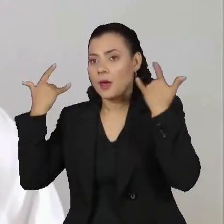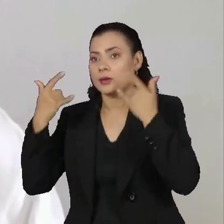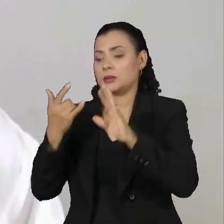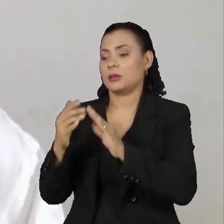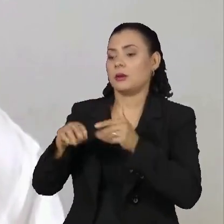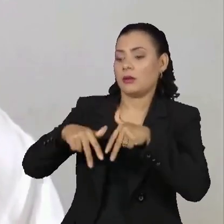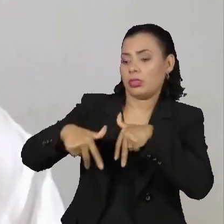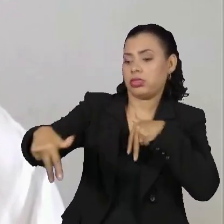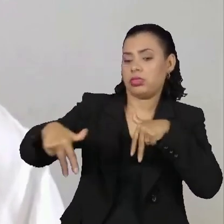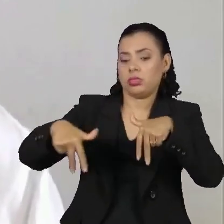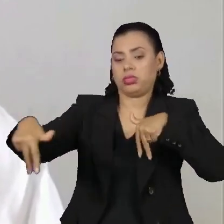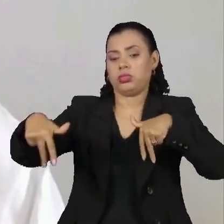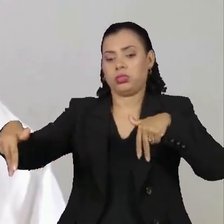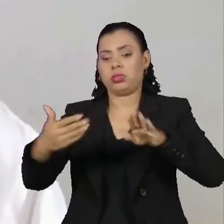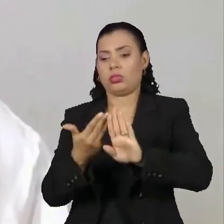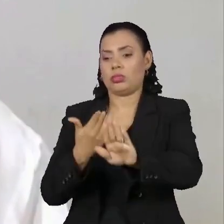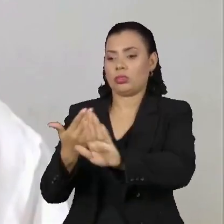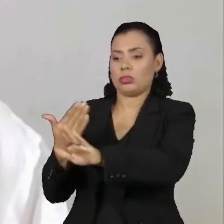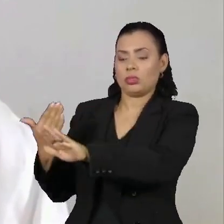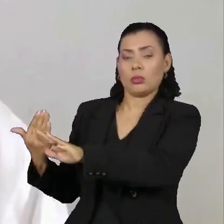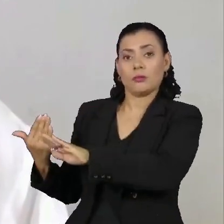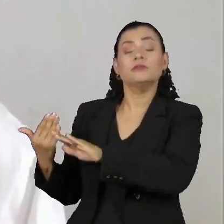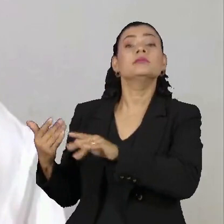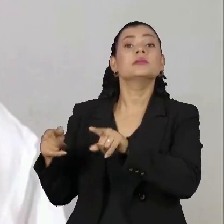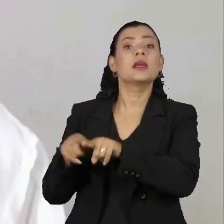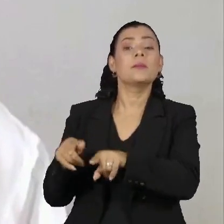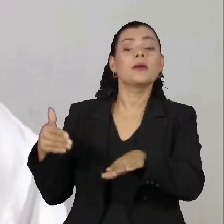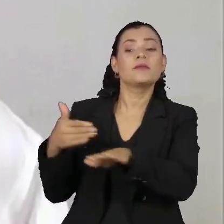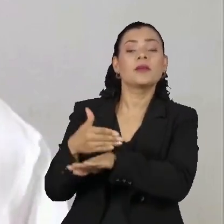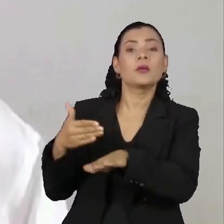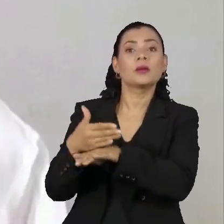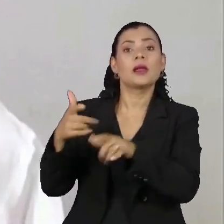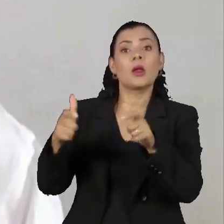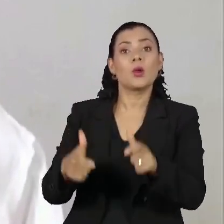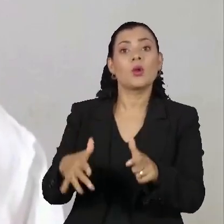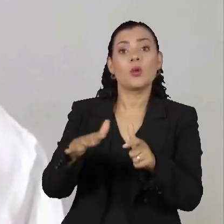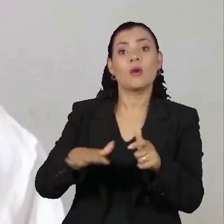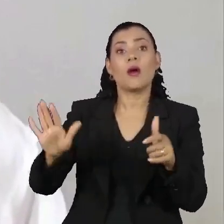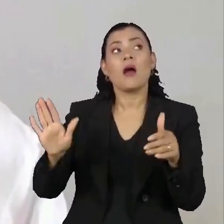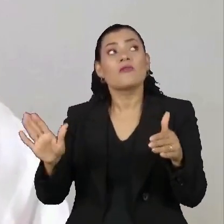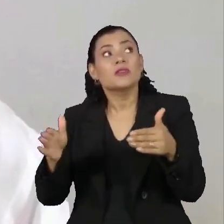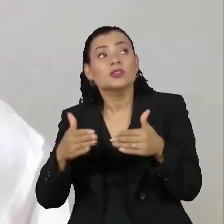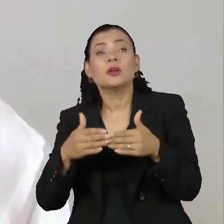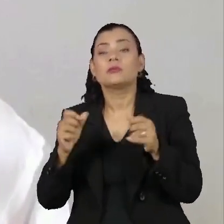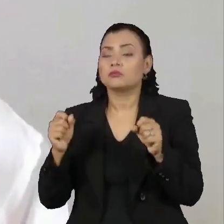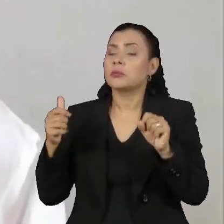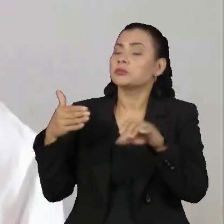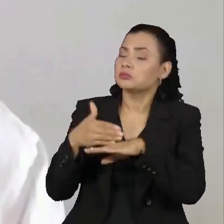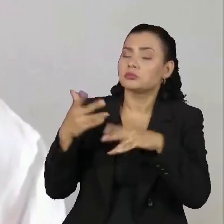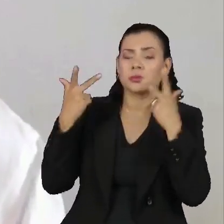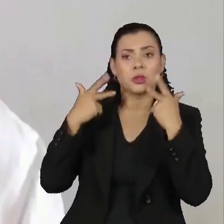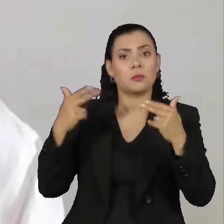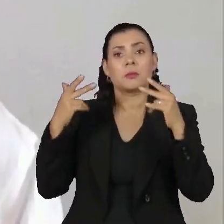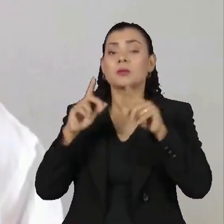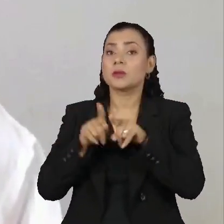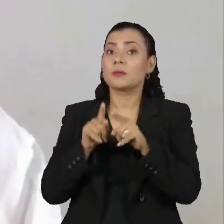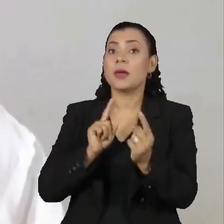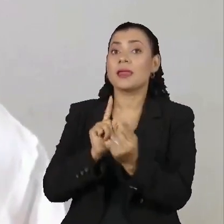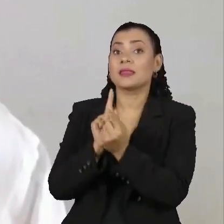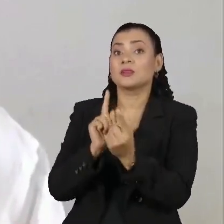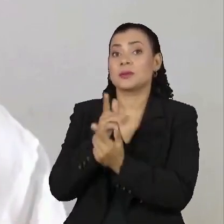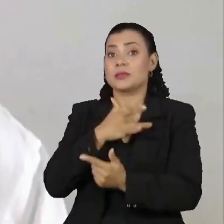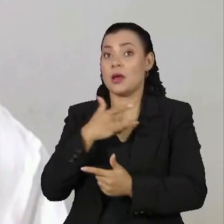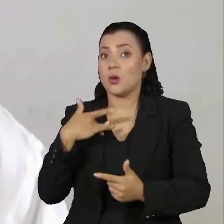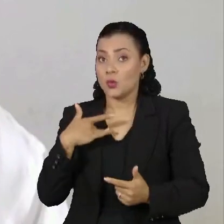distanciamento social, frequentar espaços fechados, dentro das instituições de saúde